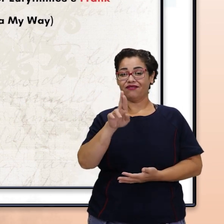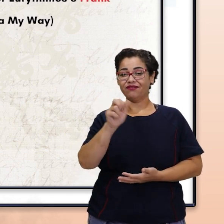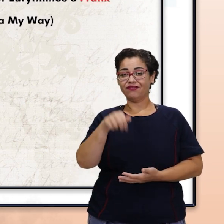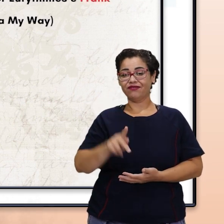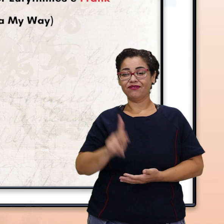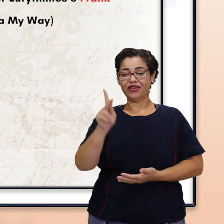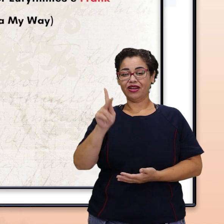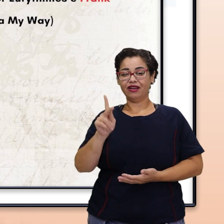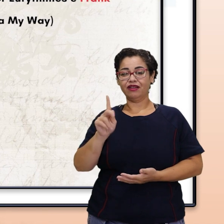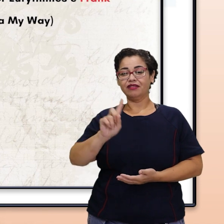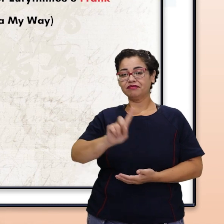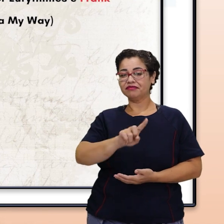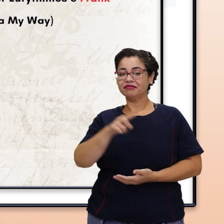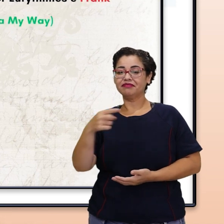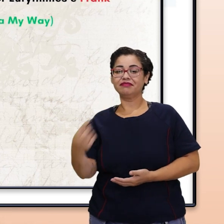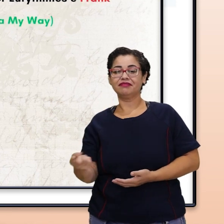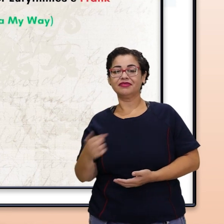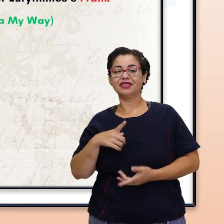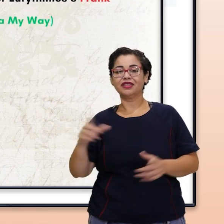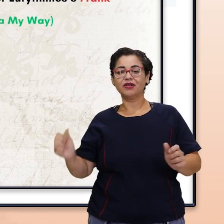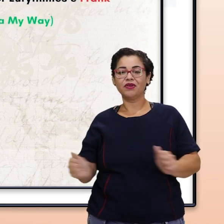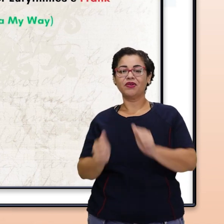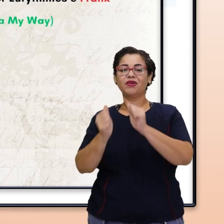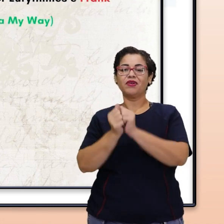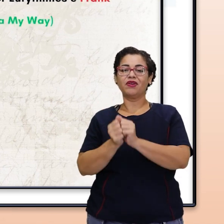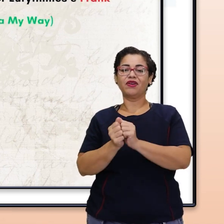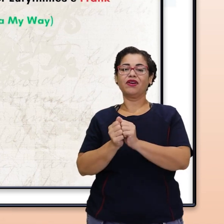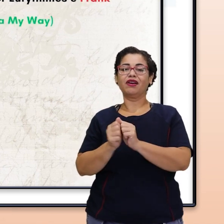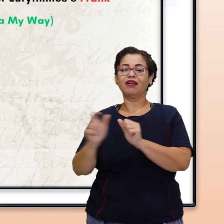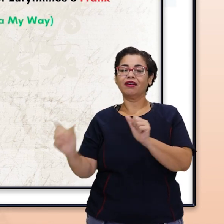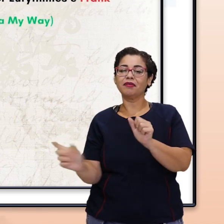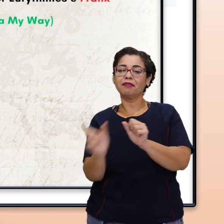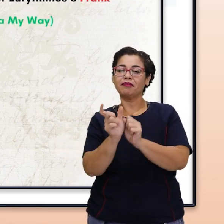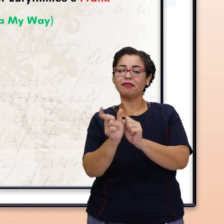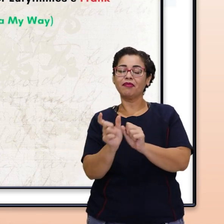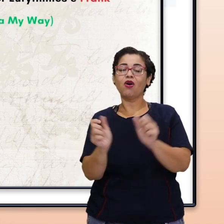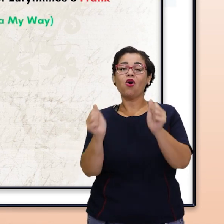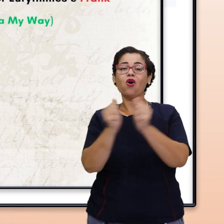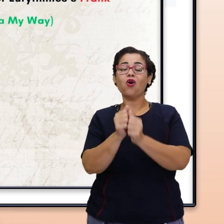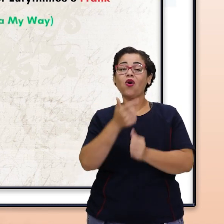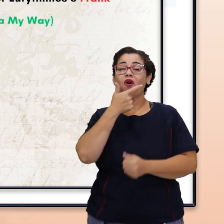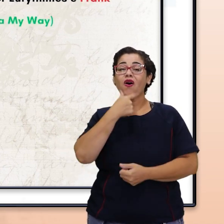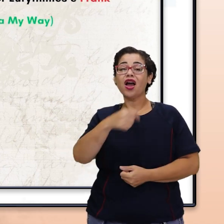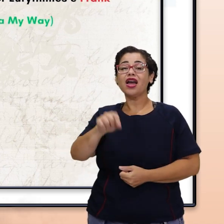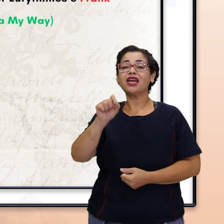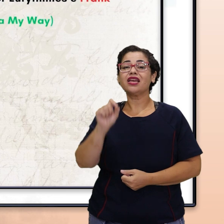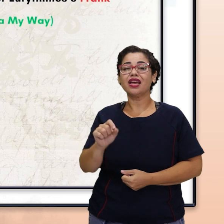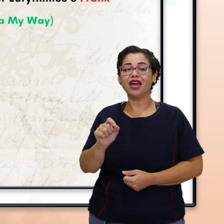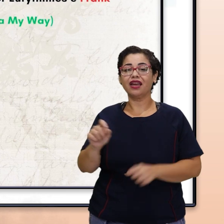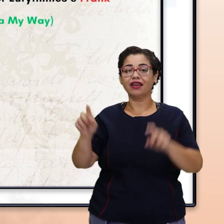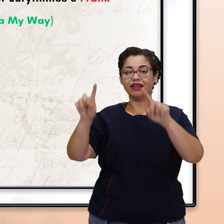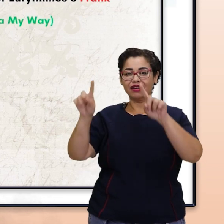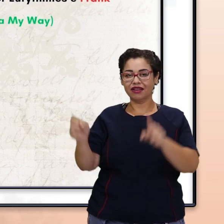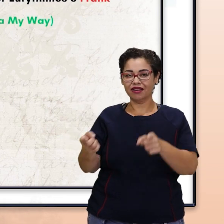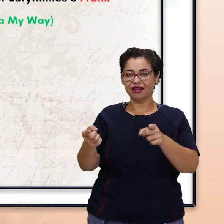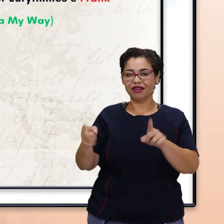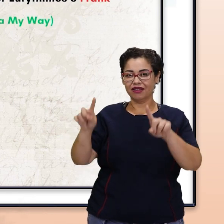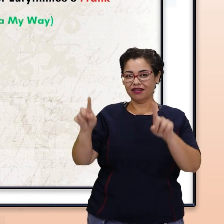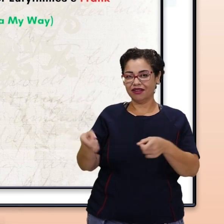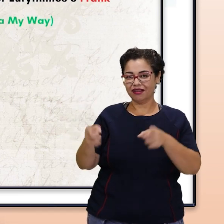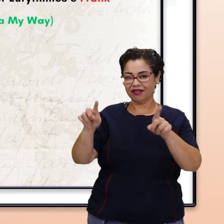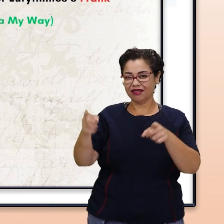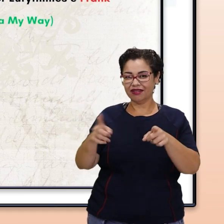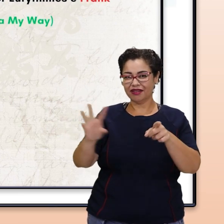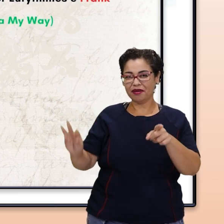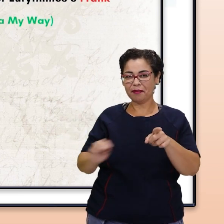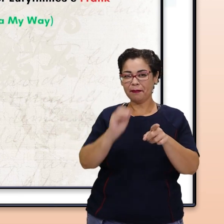Sinatra, logo em seguida há uma informação entre parênteses. Mensagens entre parênteses costumam